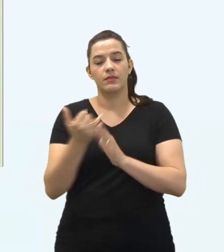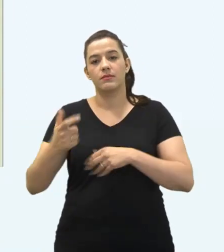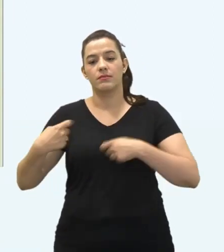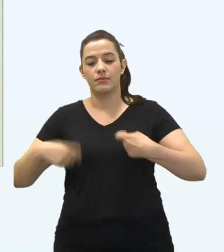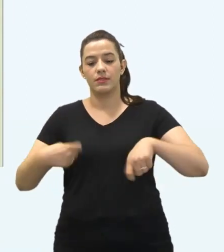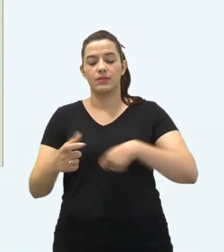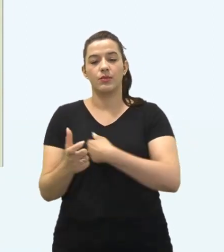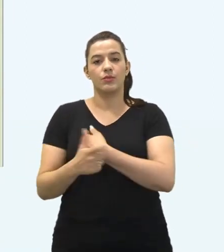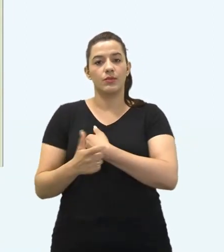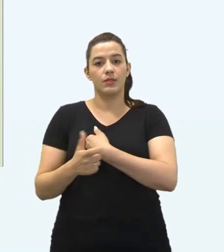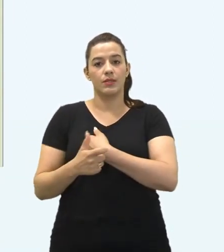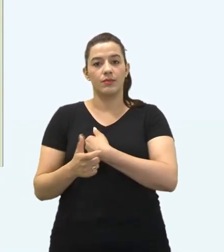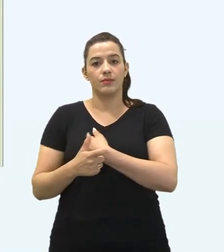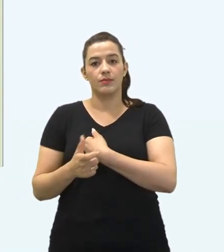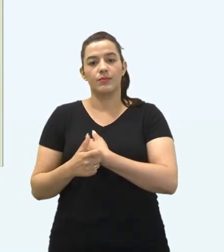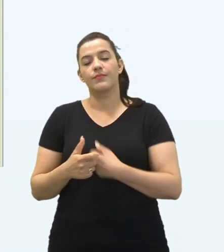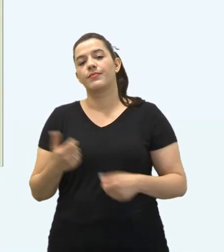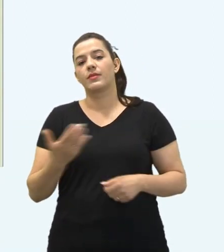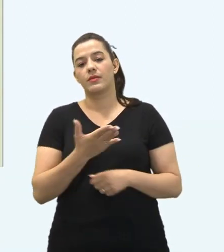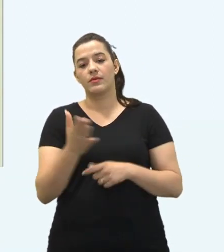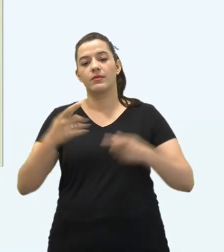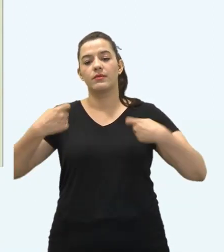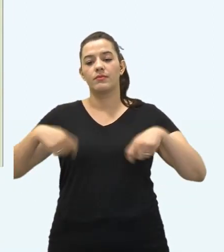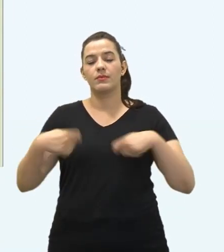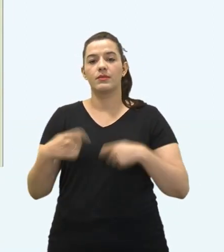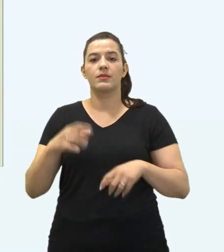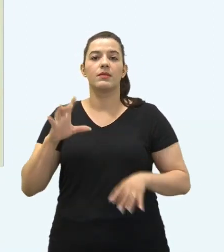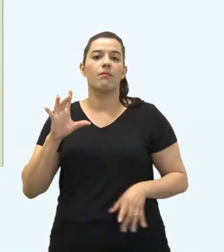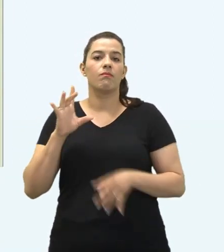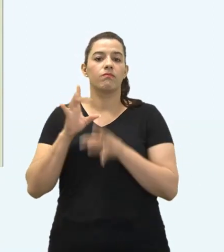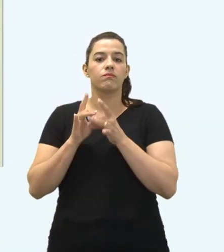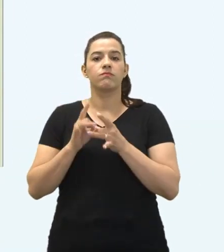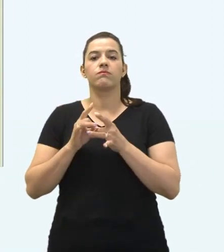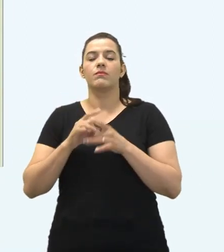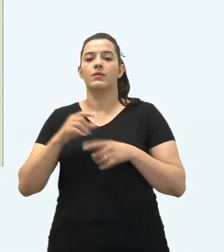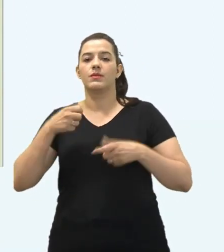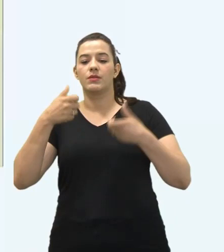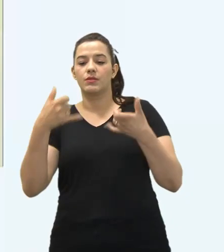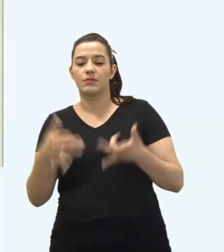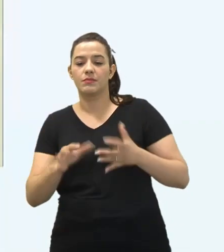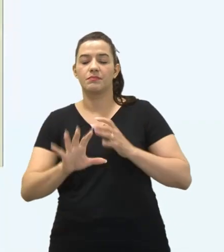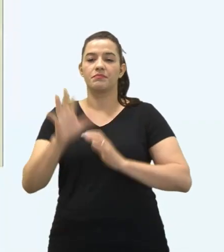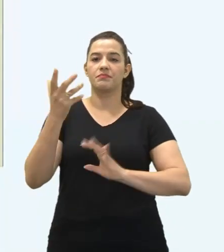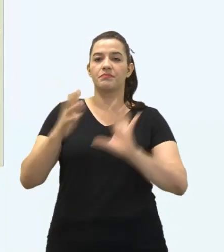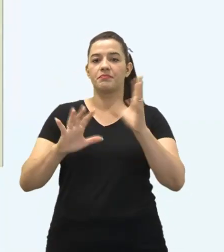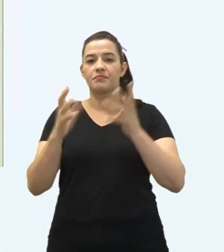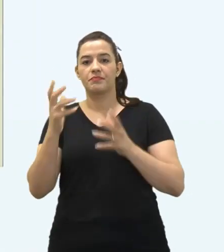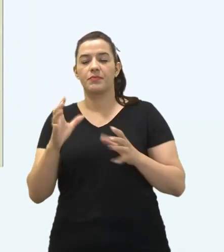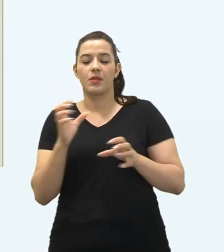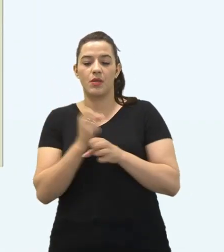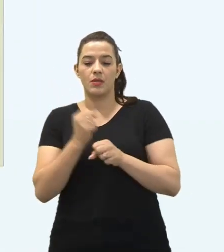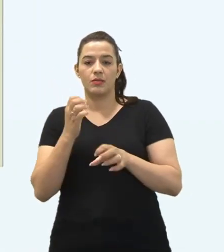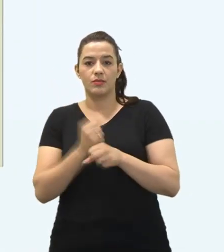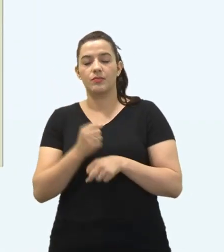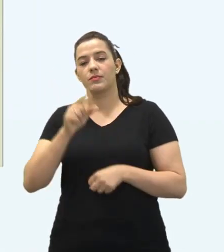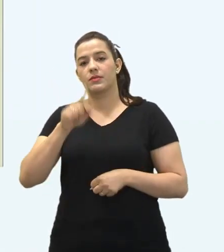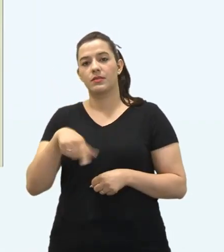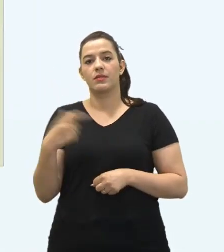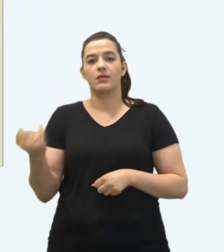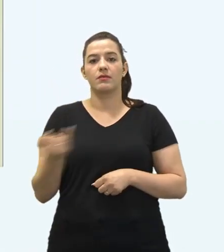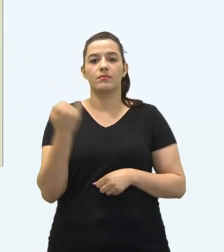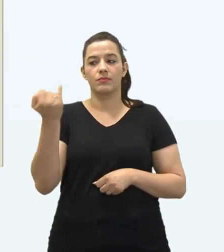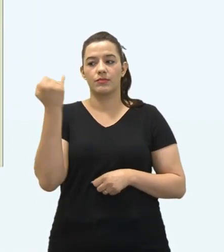ainda tem tempo de você é preciso fixar o a solução das equações não é importante também